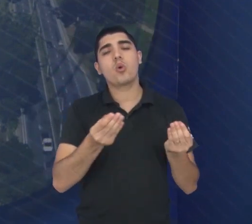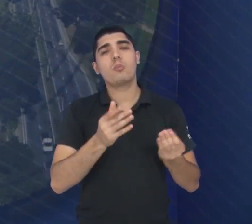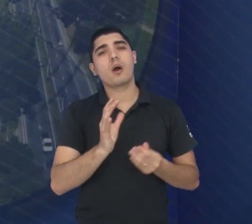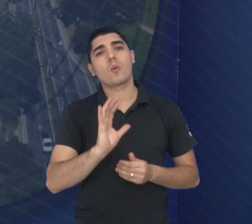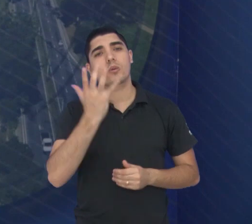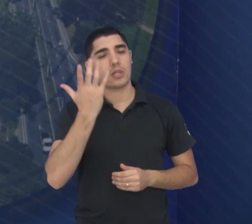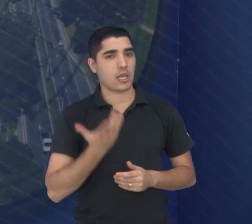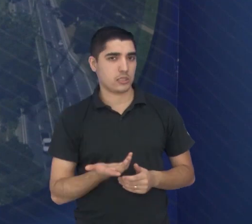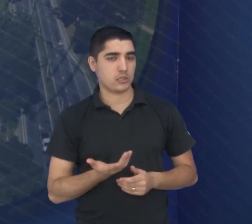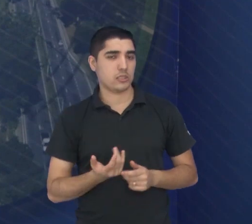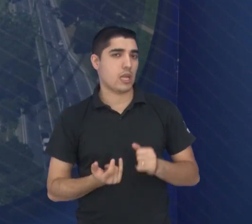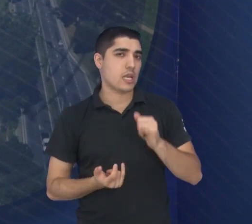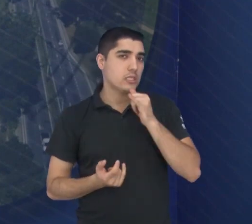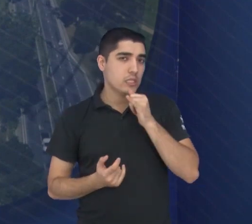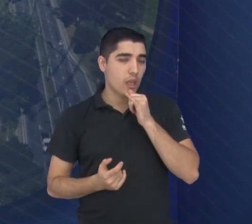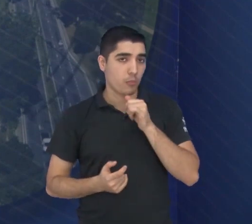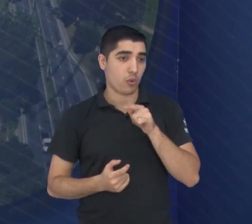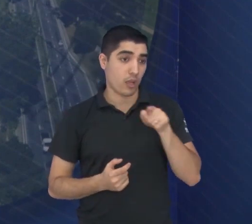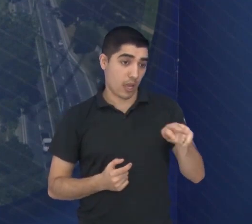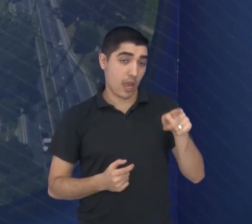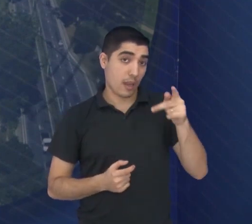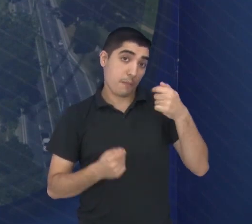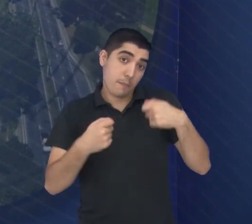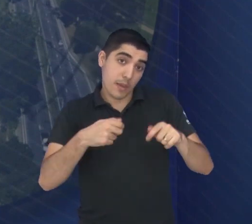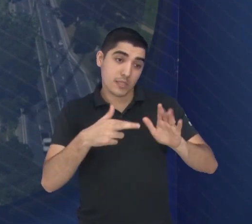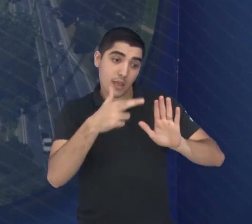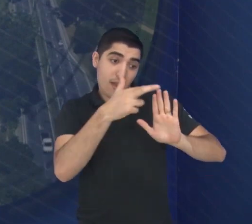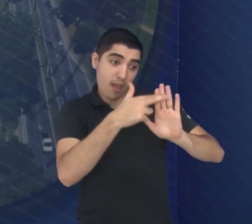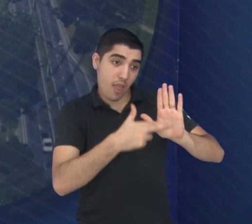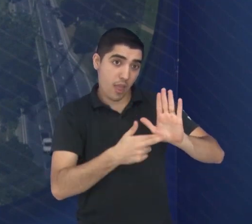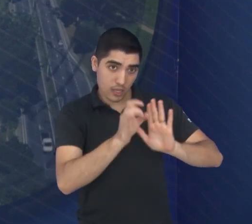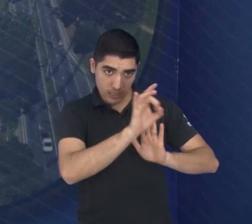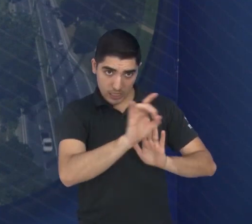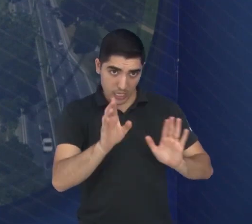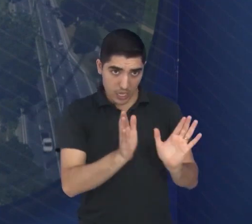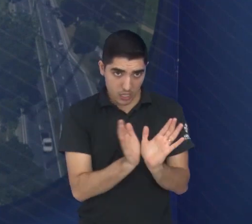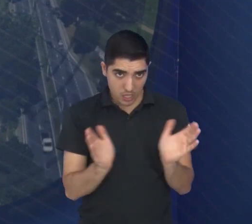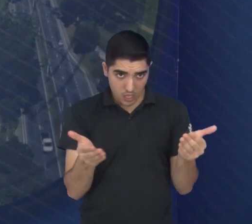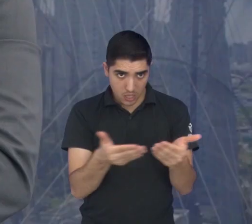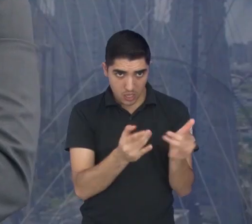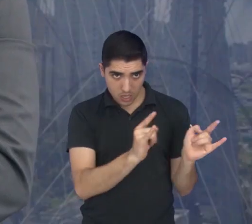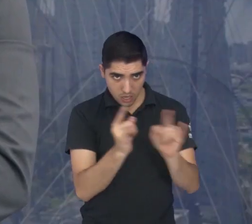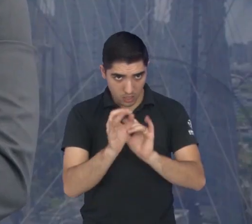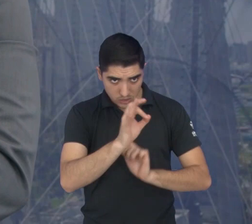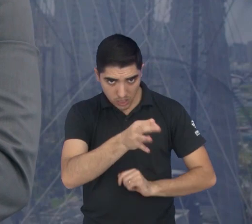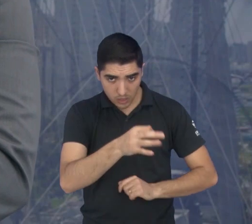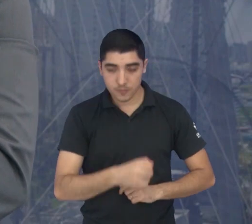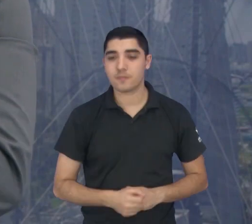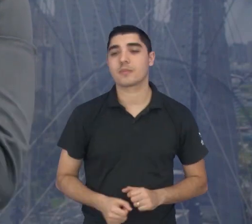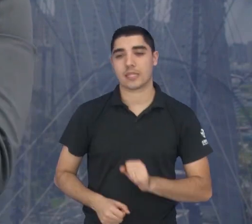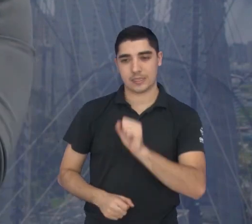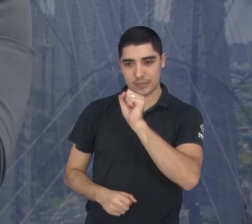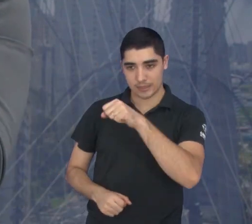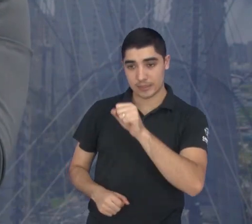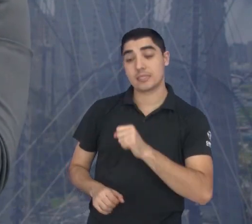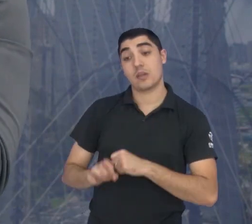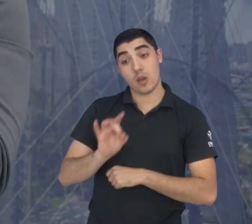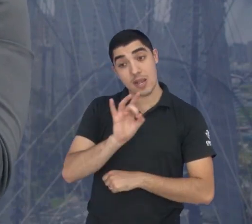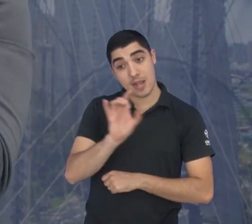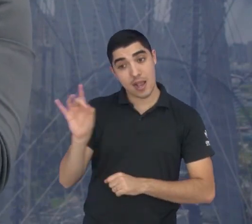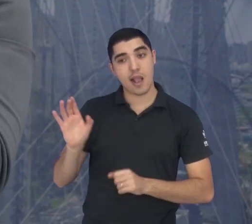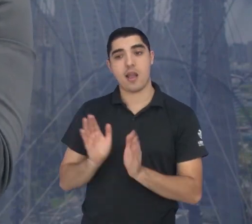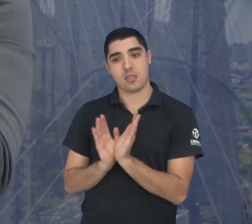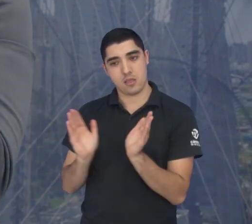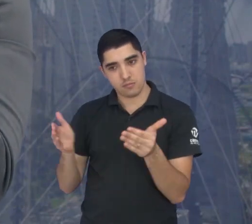caso, depende basicamente das regras de cada condomínio. Isso, correto. O que tem que se